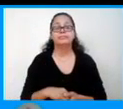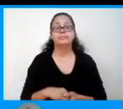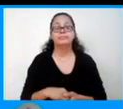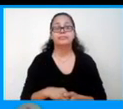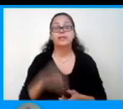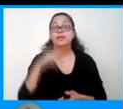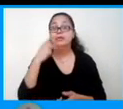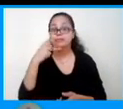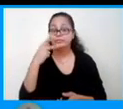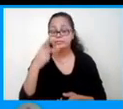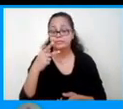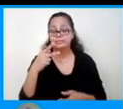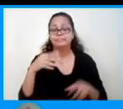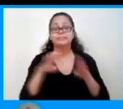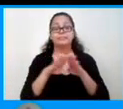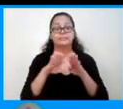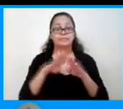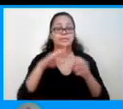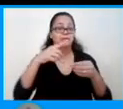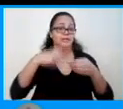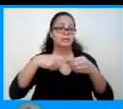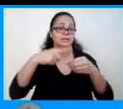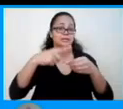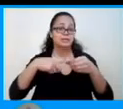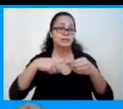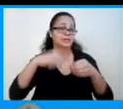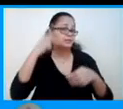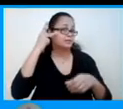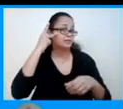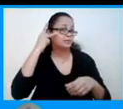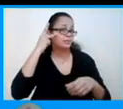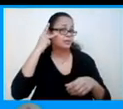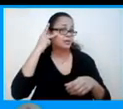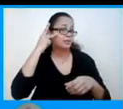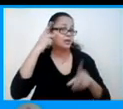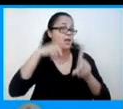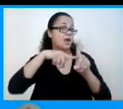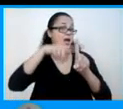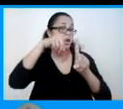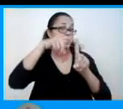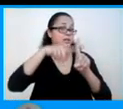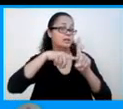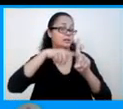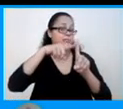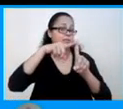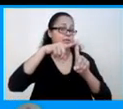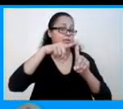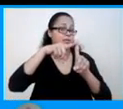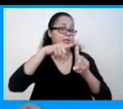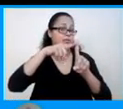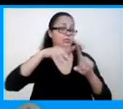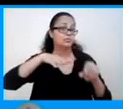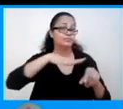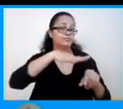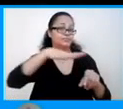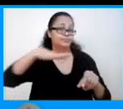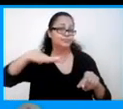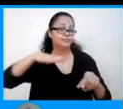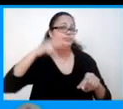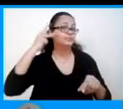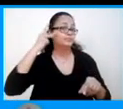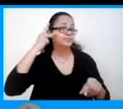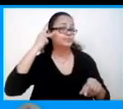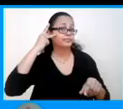Vamos falar então aí da cidade de São Paulo. A temperatura aí da superfície terrestre aí da cidade de São